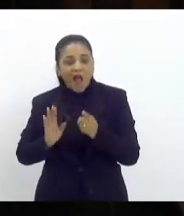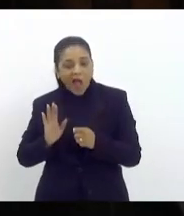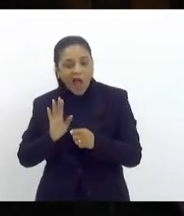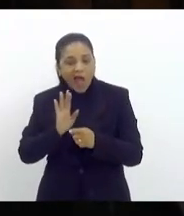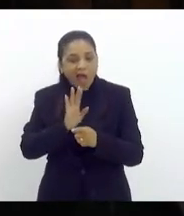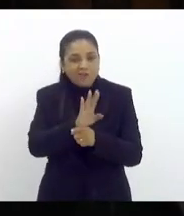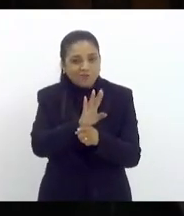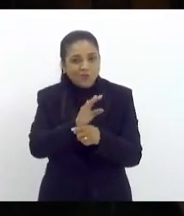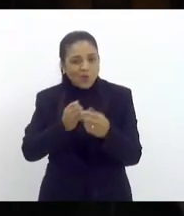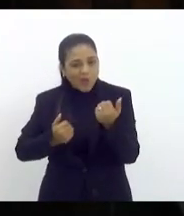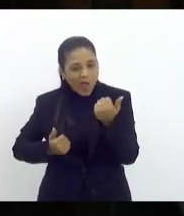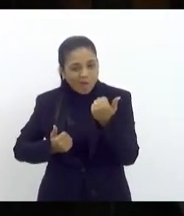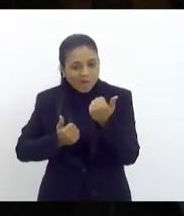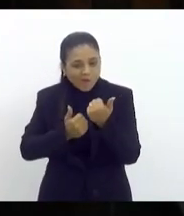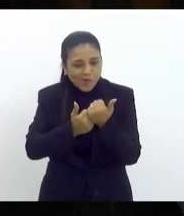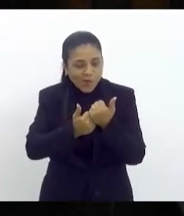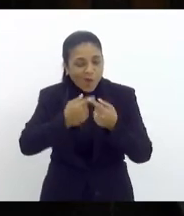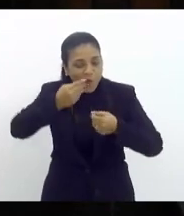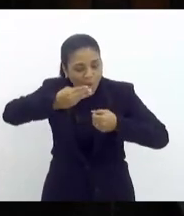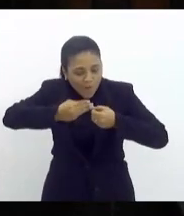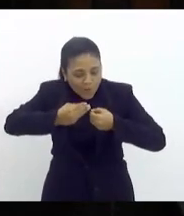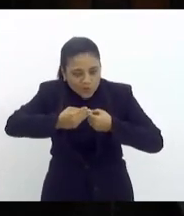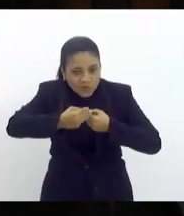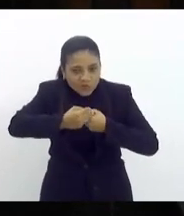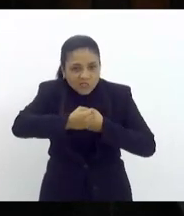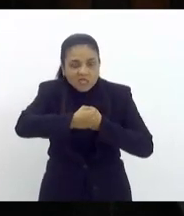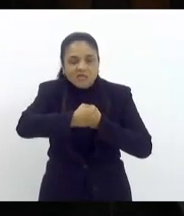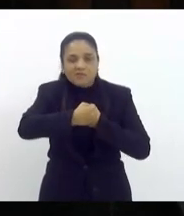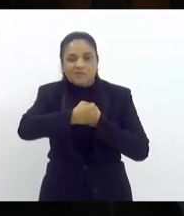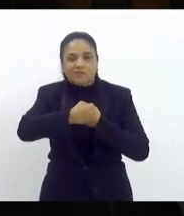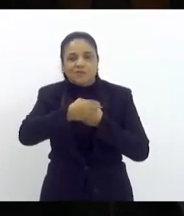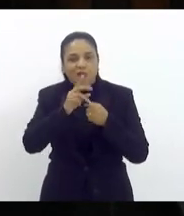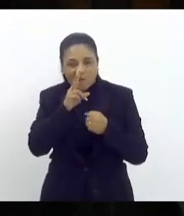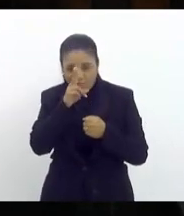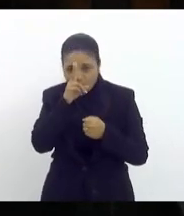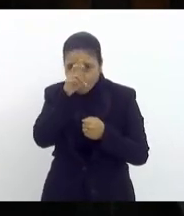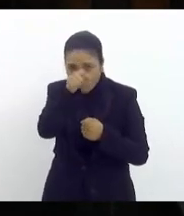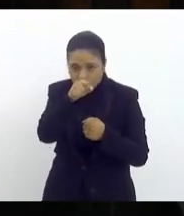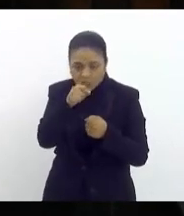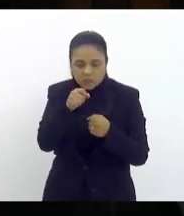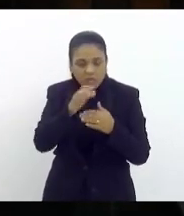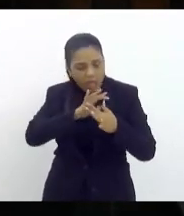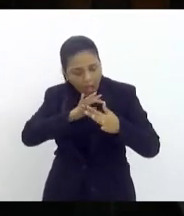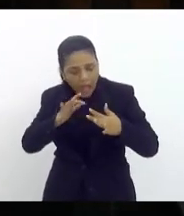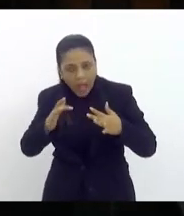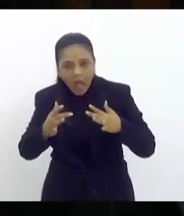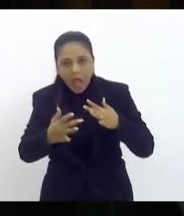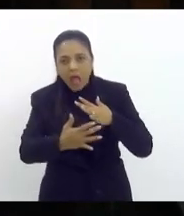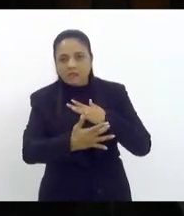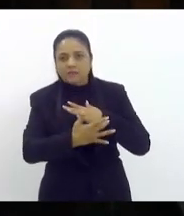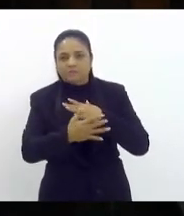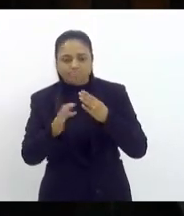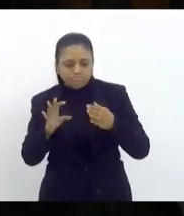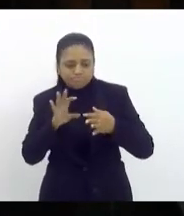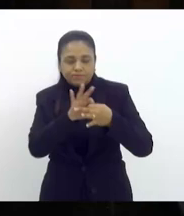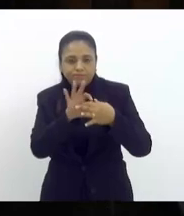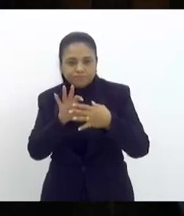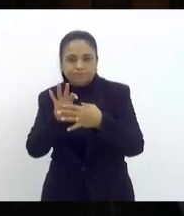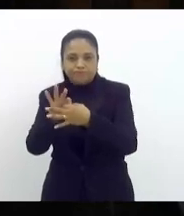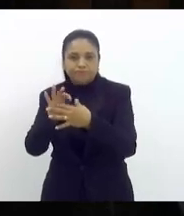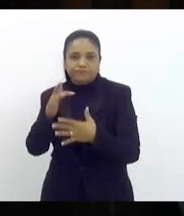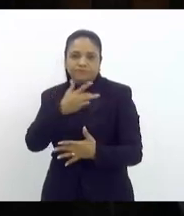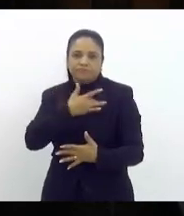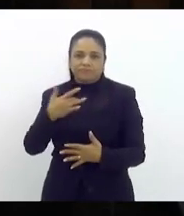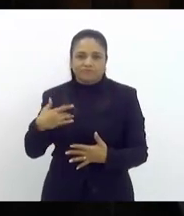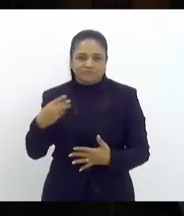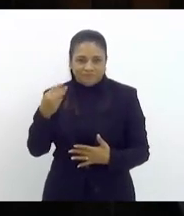90 municípios do estado a fortalecer a sua rede de saúde mental o governo não